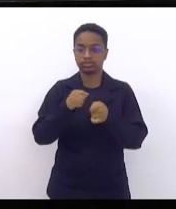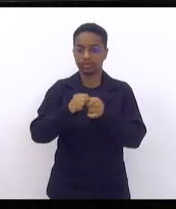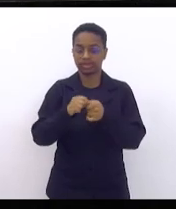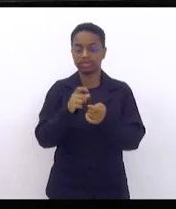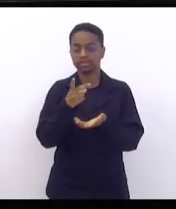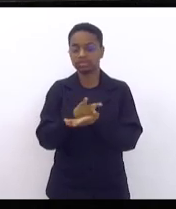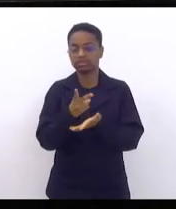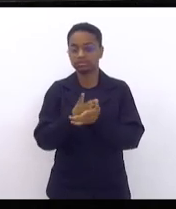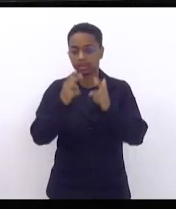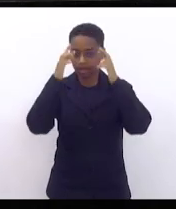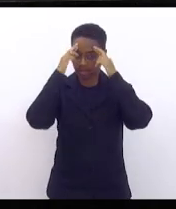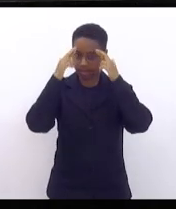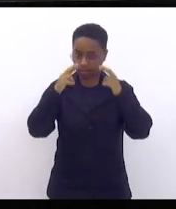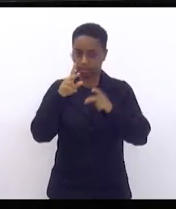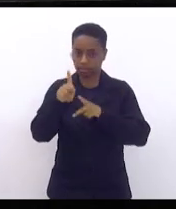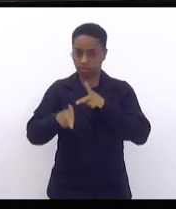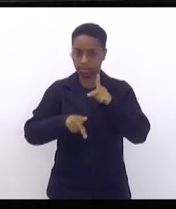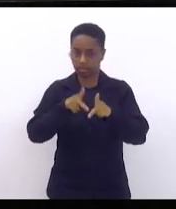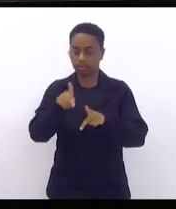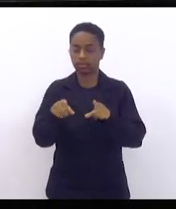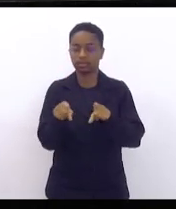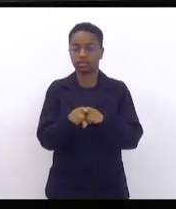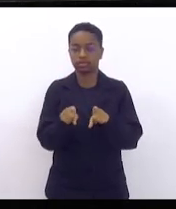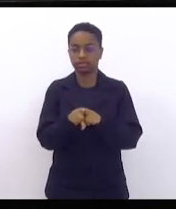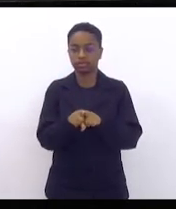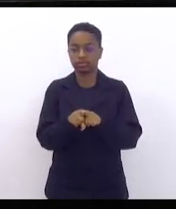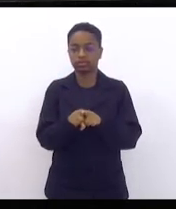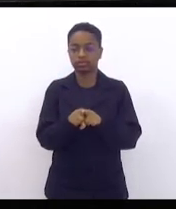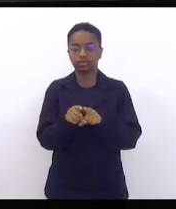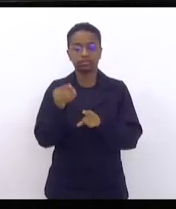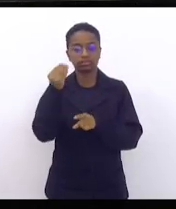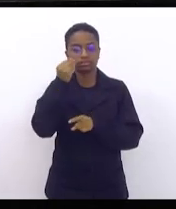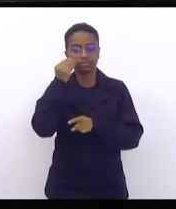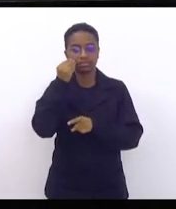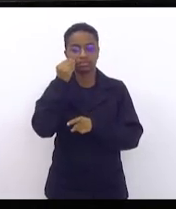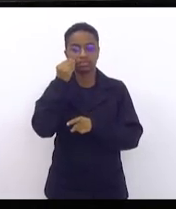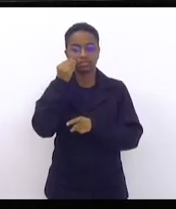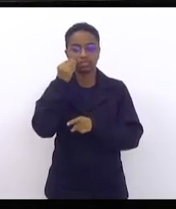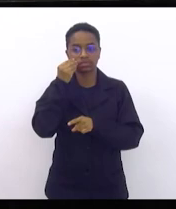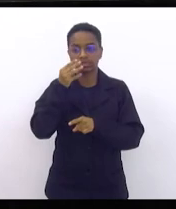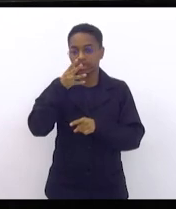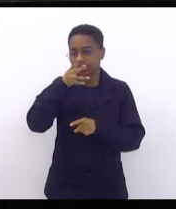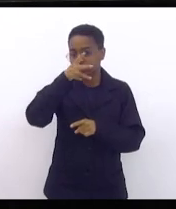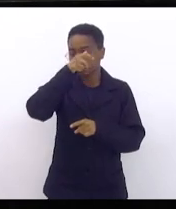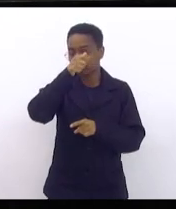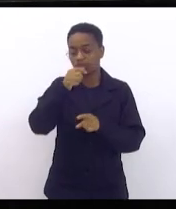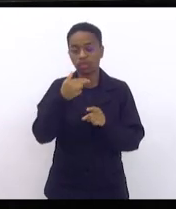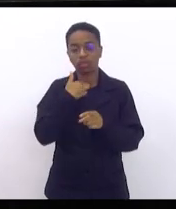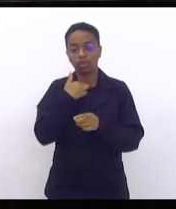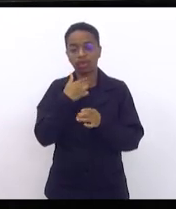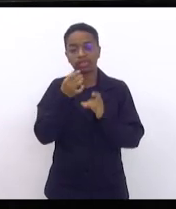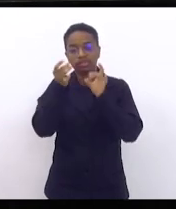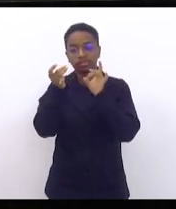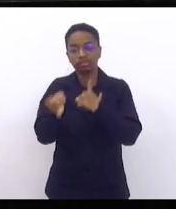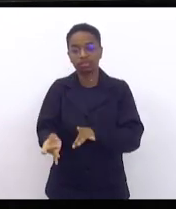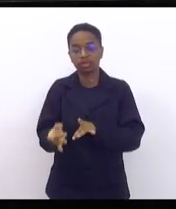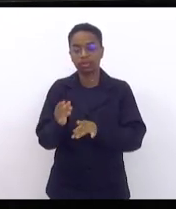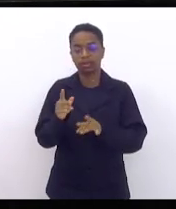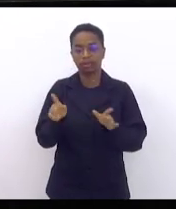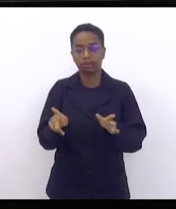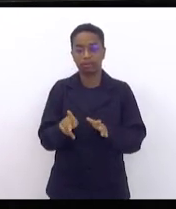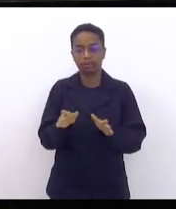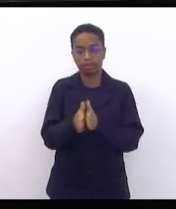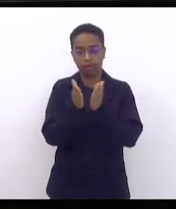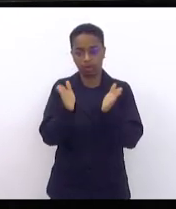população faz com condições de resgatar e não deixar o pobre ficar abandonado